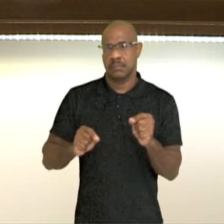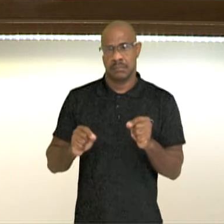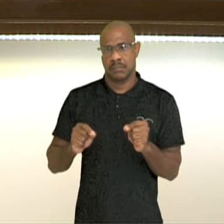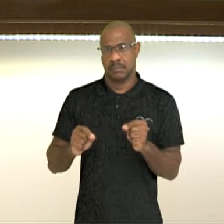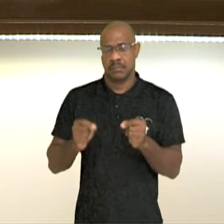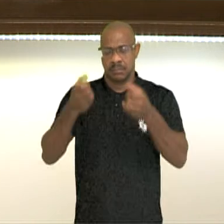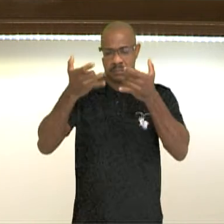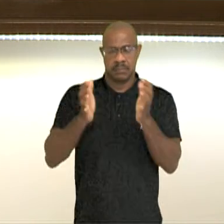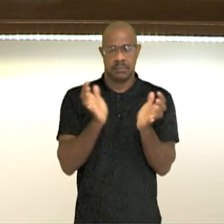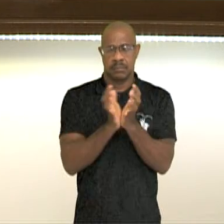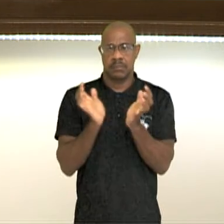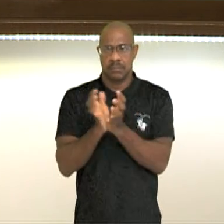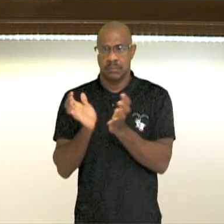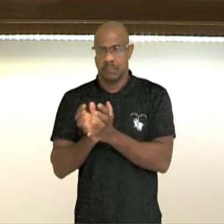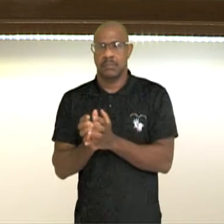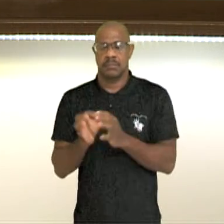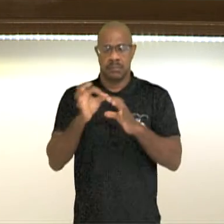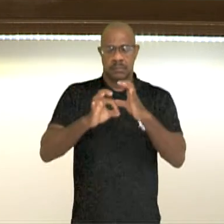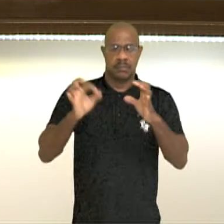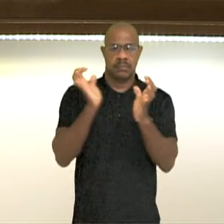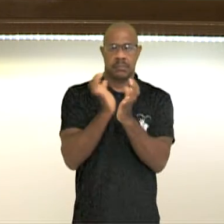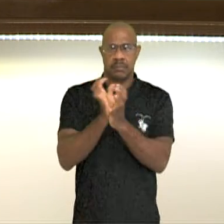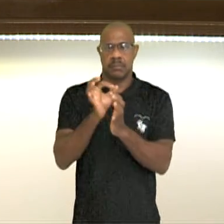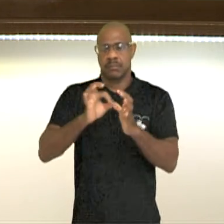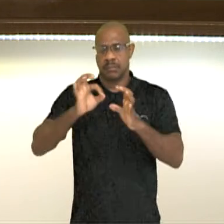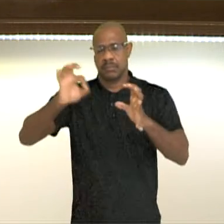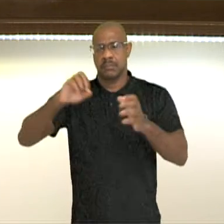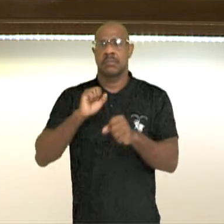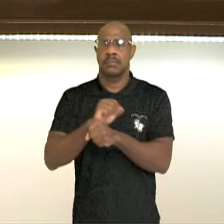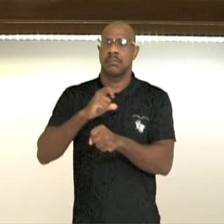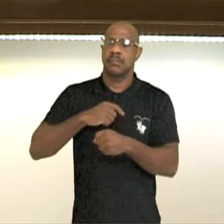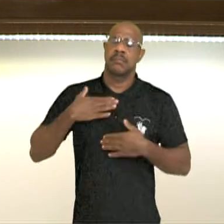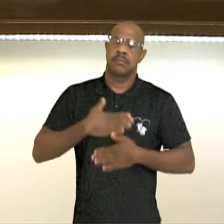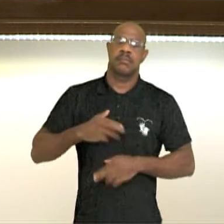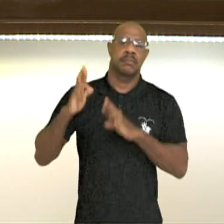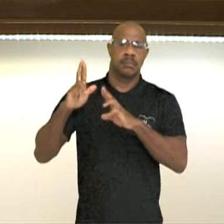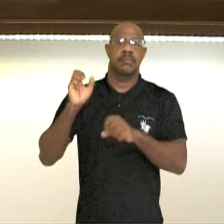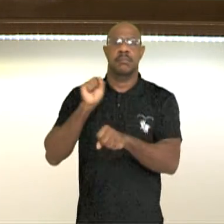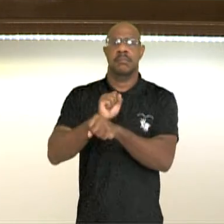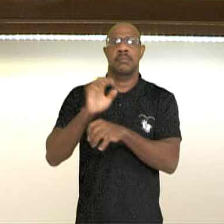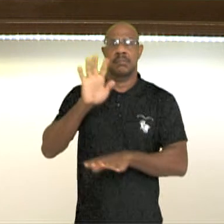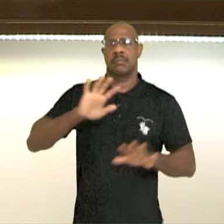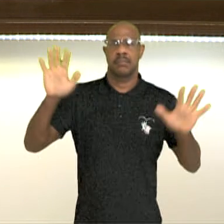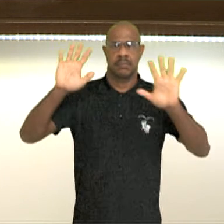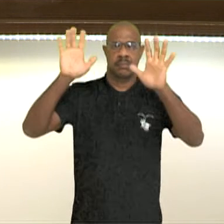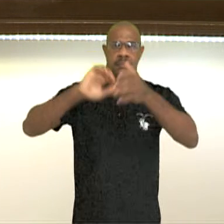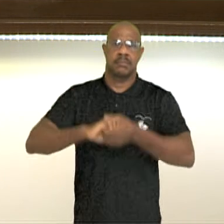reino Plantae, o grupo dos angiospermas. Espero que vocês tenham gostado e até breve!